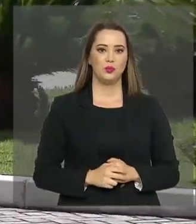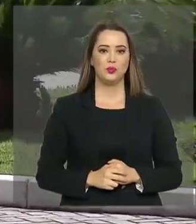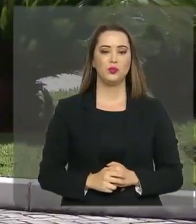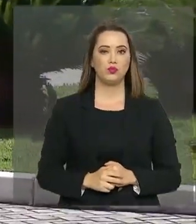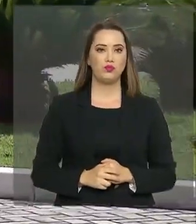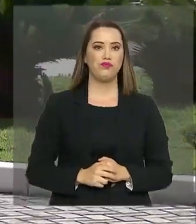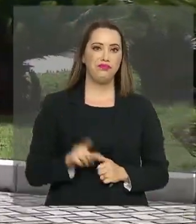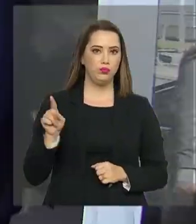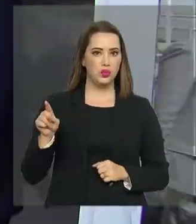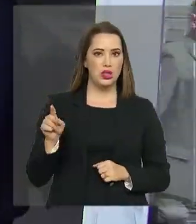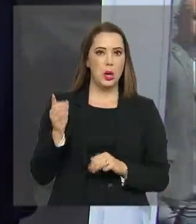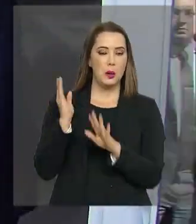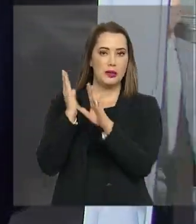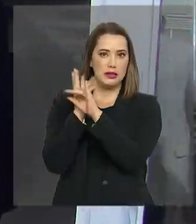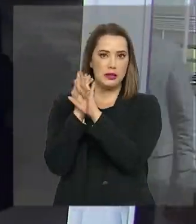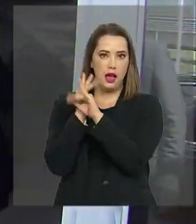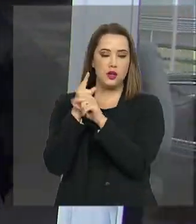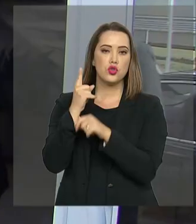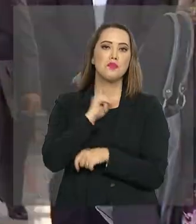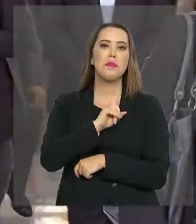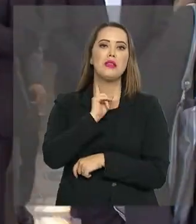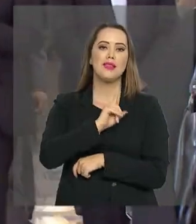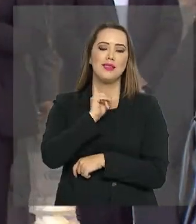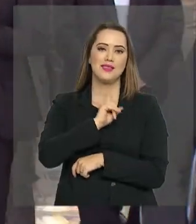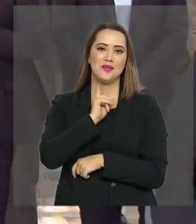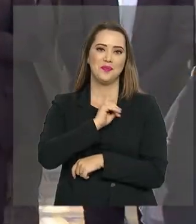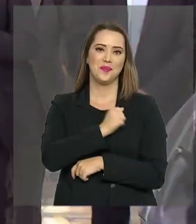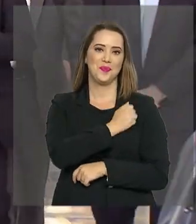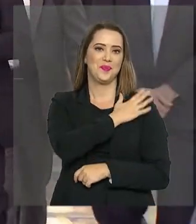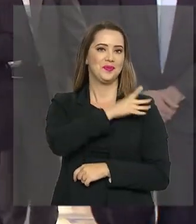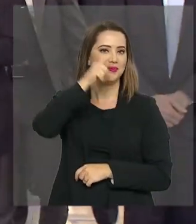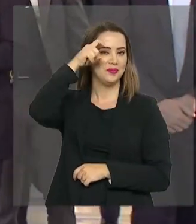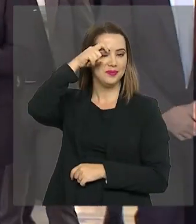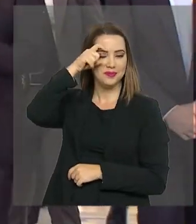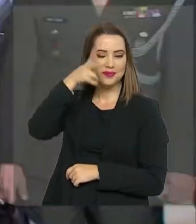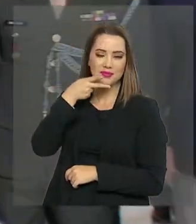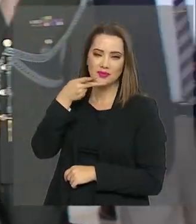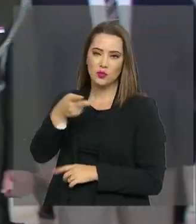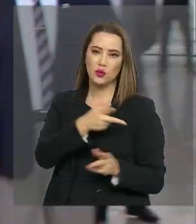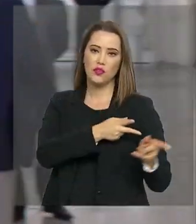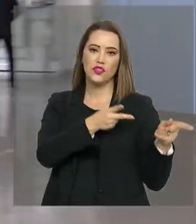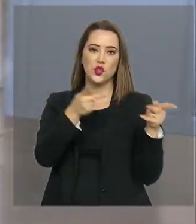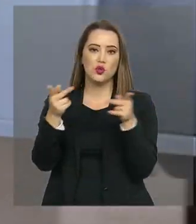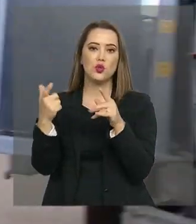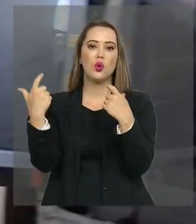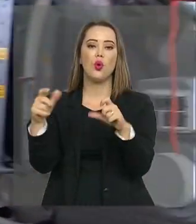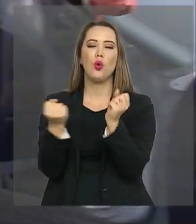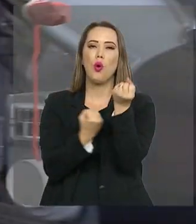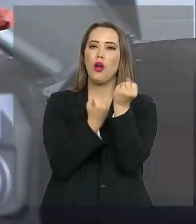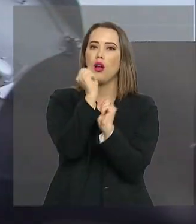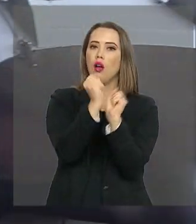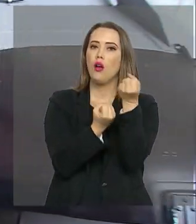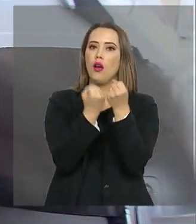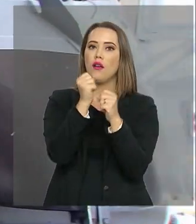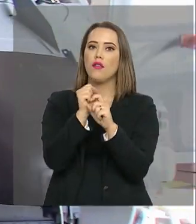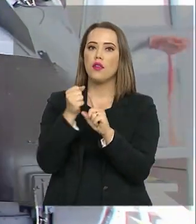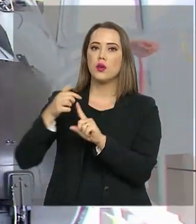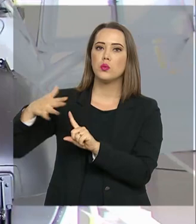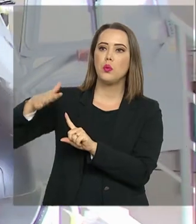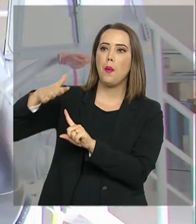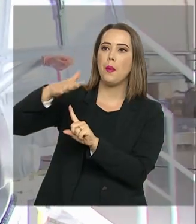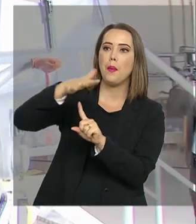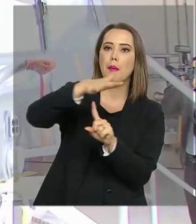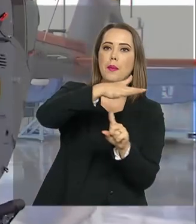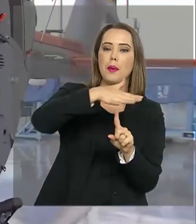Em Itajubá, no interior de Minas Gerais, o vice-presidente Hamilton Mourão visitou a fábrica brasileira de helicópteros, a